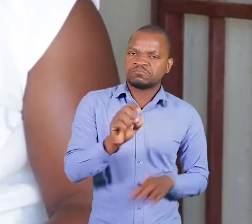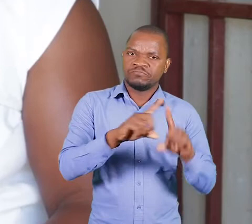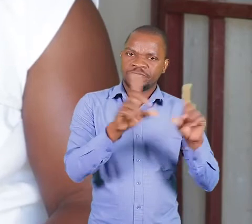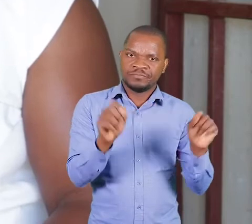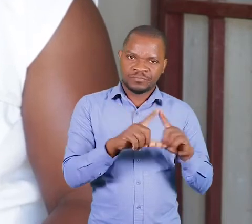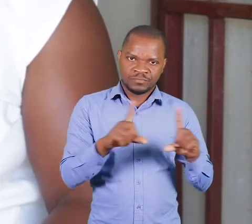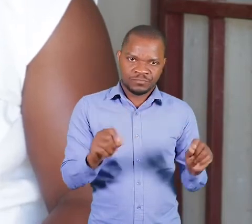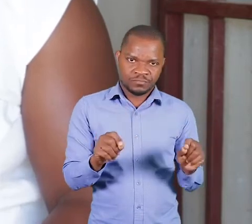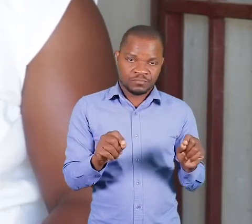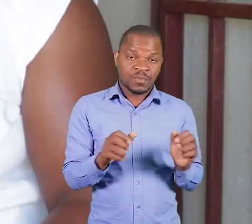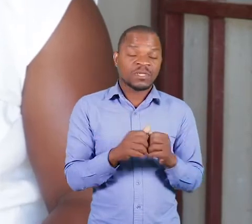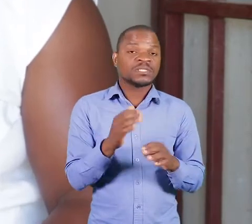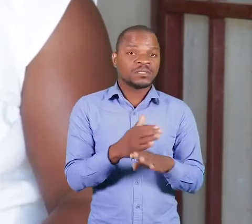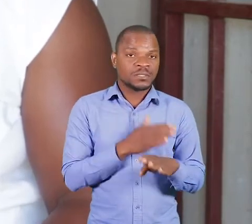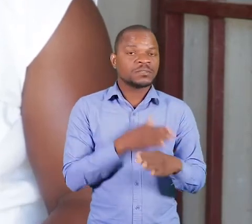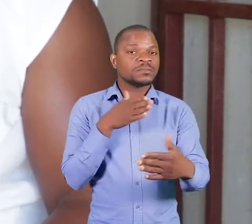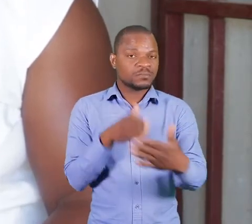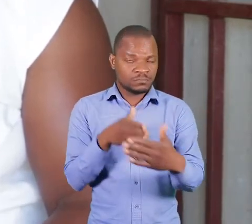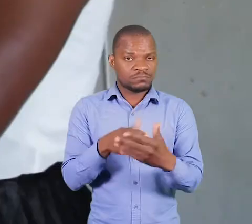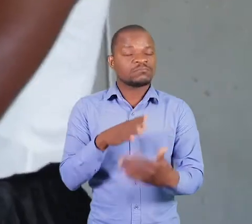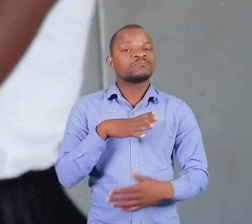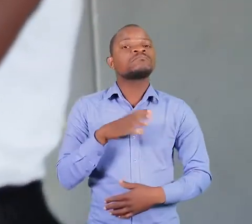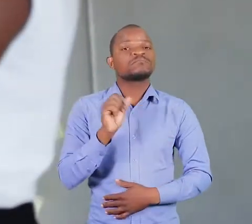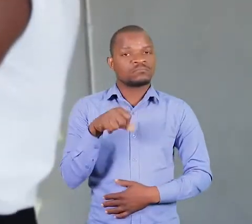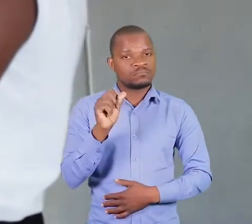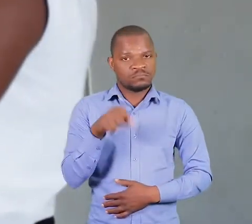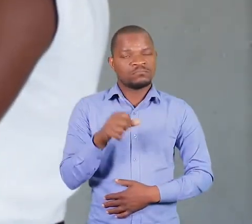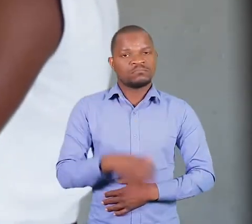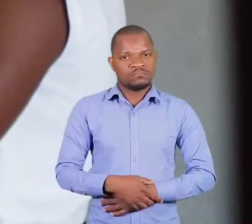família. E de verdade era difícil.